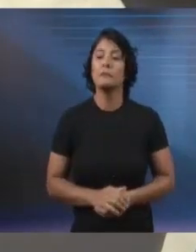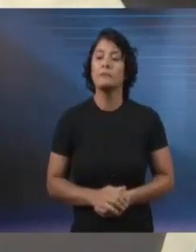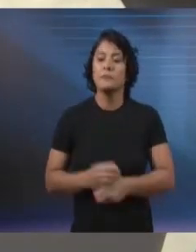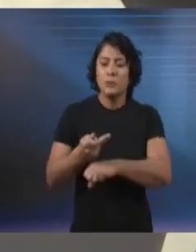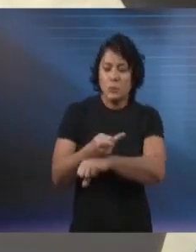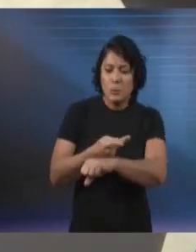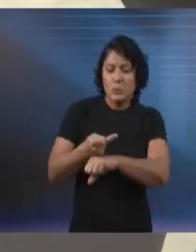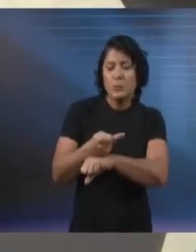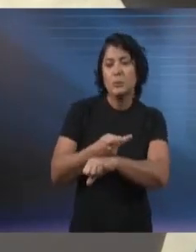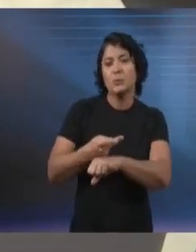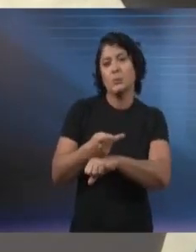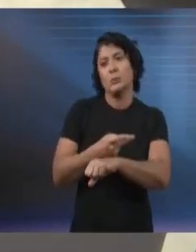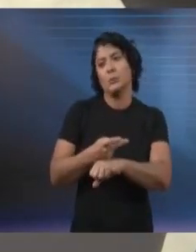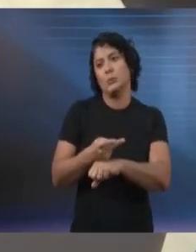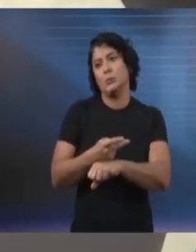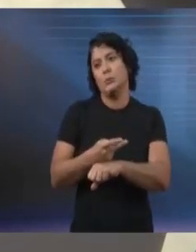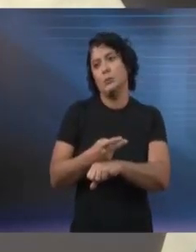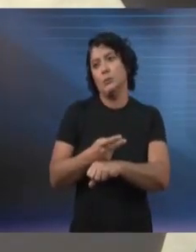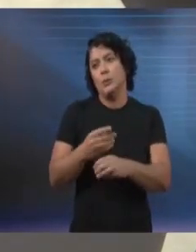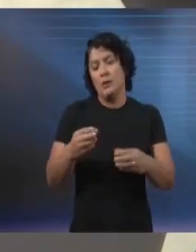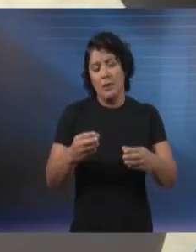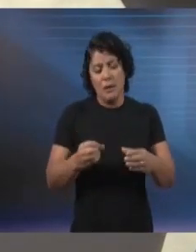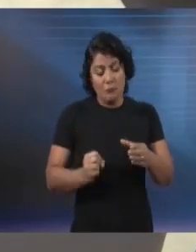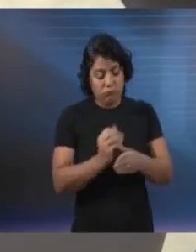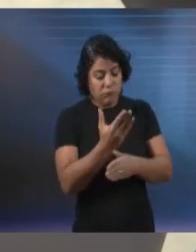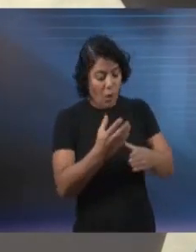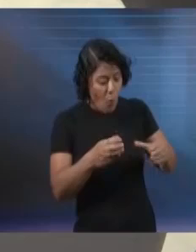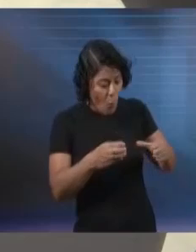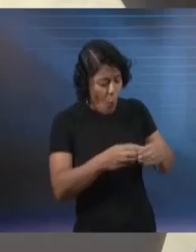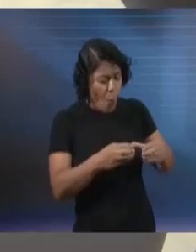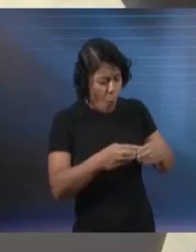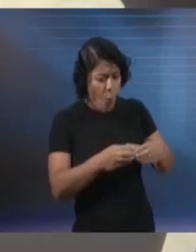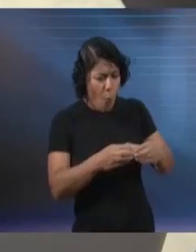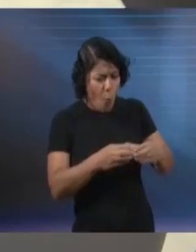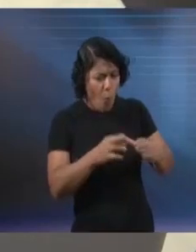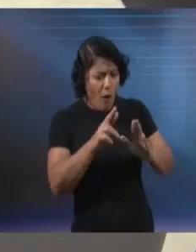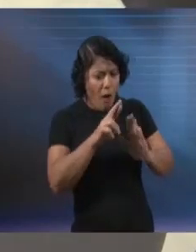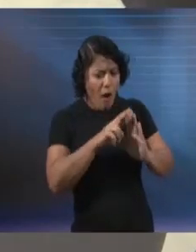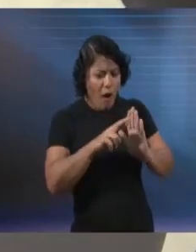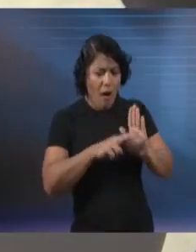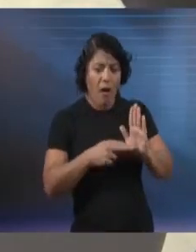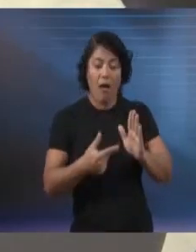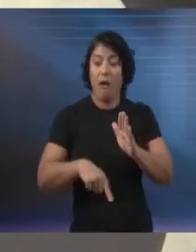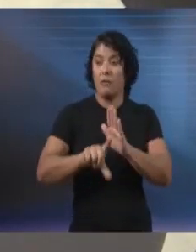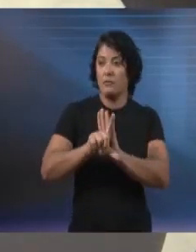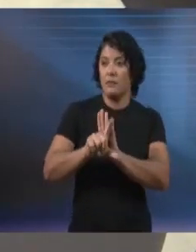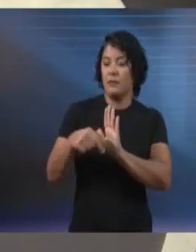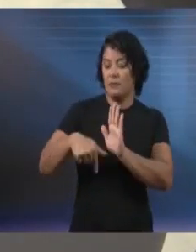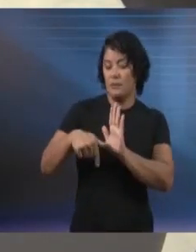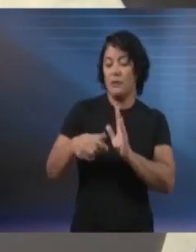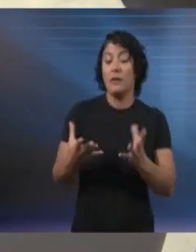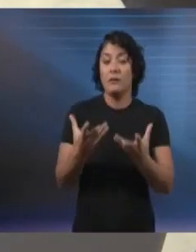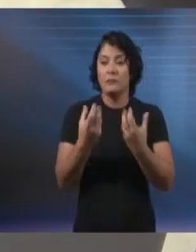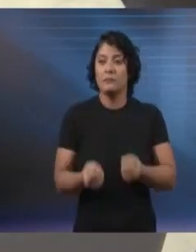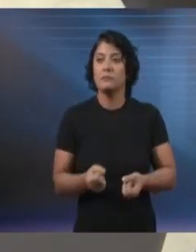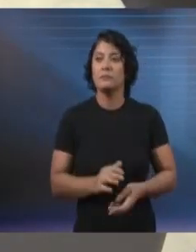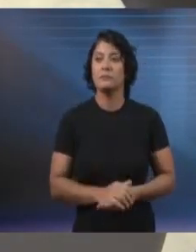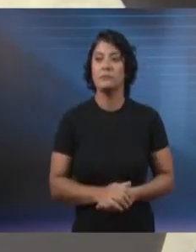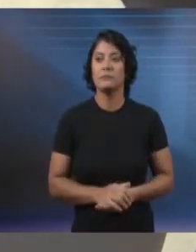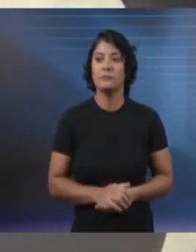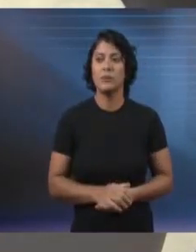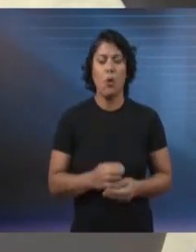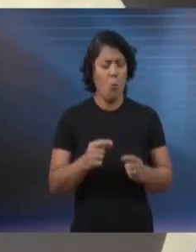busque formar uma equipe para regulamentar a lei que aqui foi aprovada, que prevê uma série